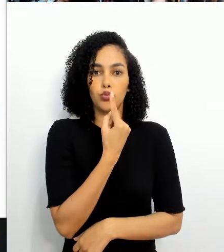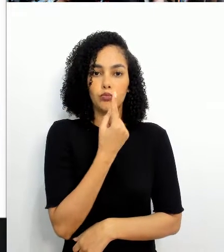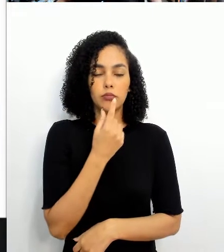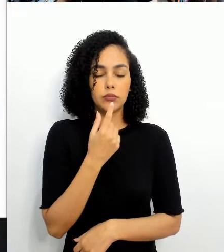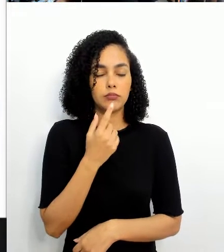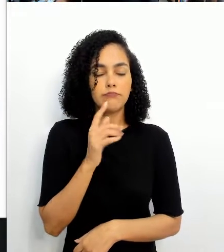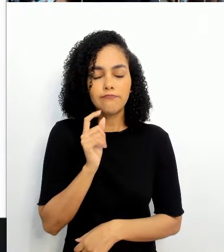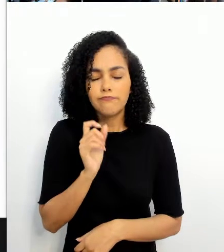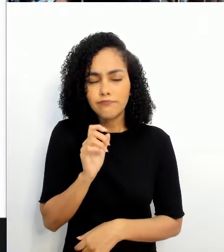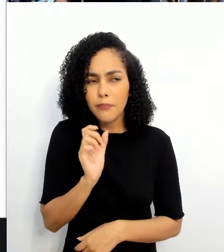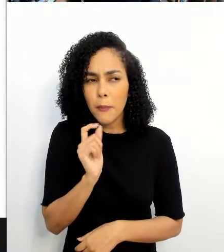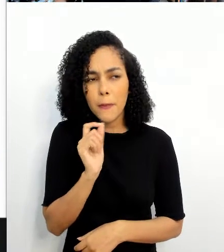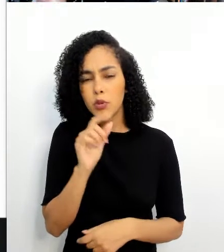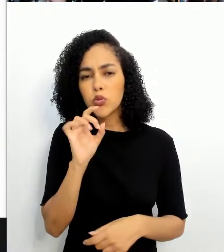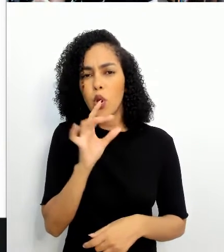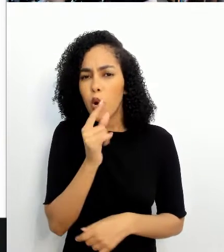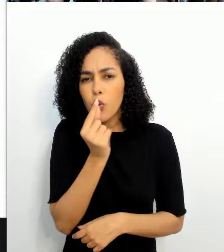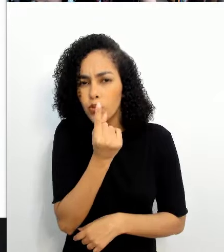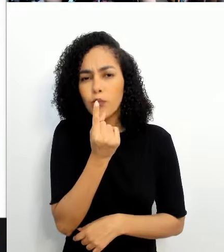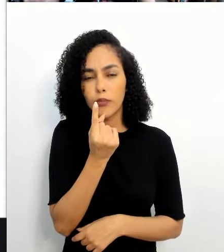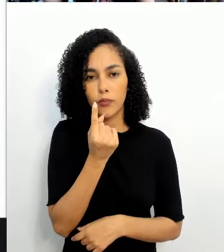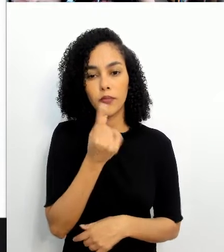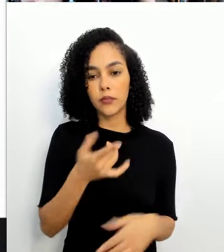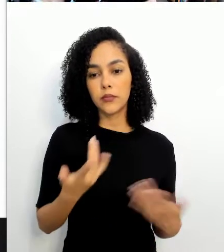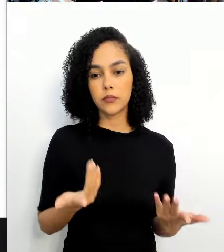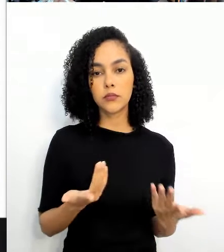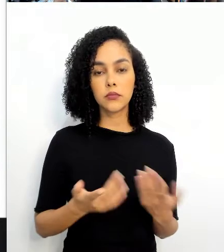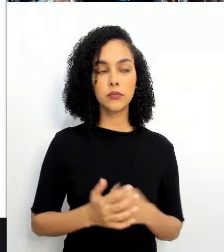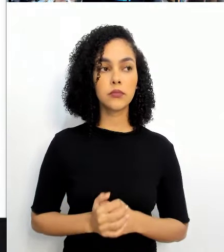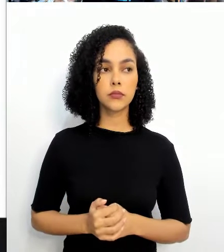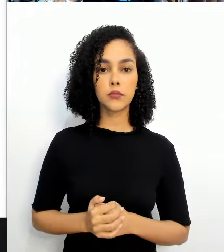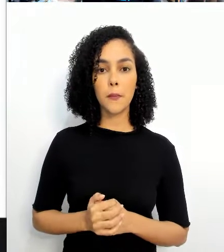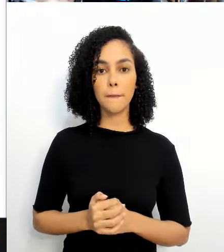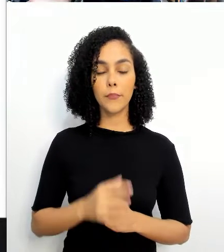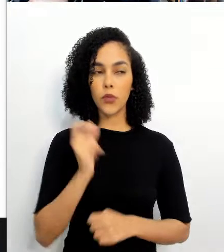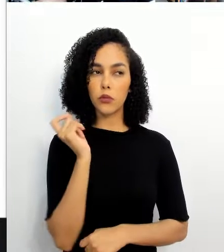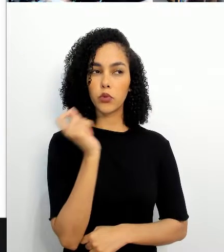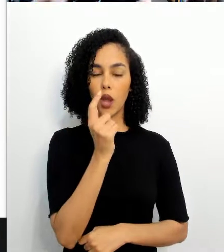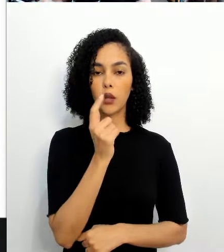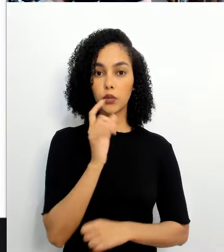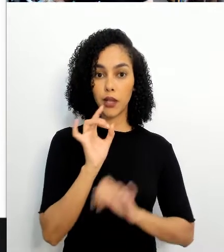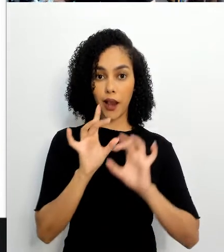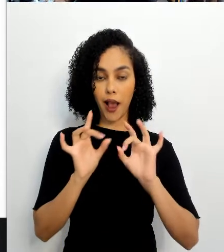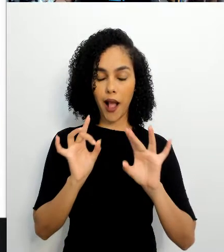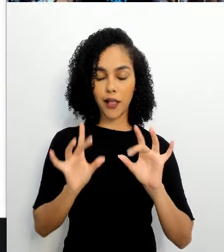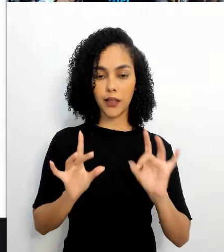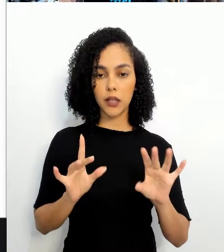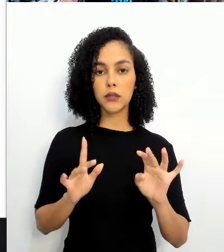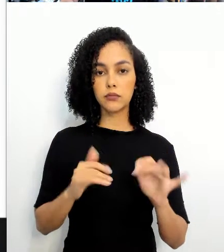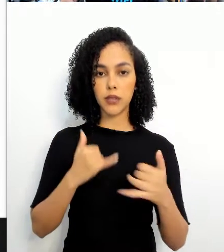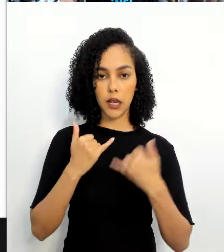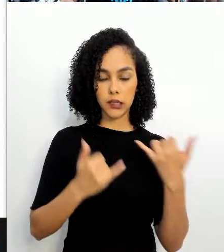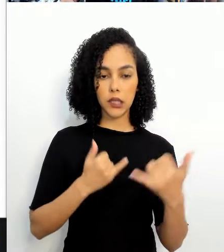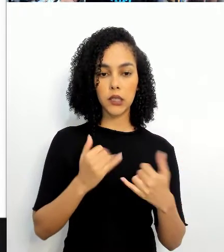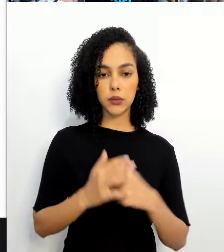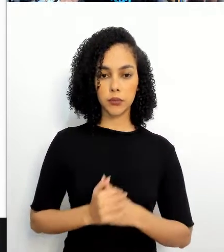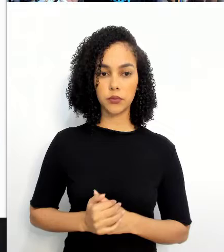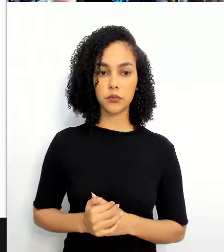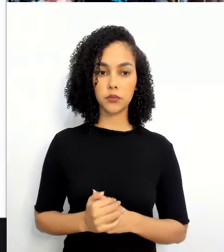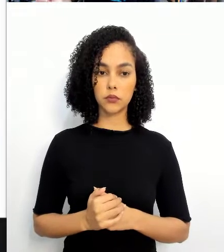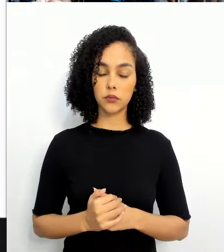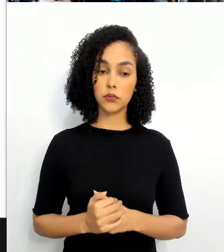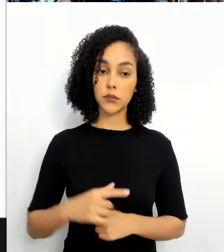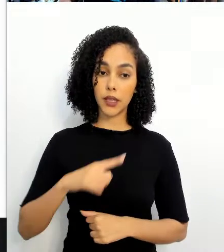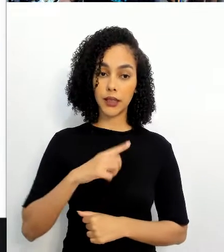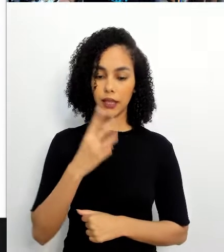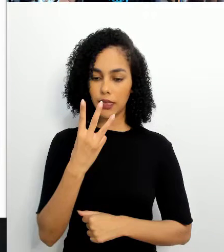tá? Você quer que ele acerte pelo menos um dardo em cada rodada. Cada rodada aí ele